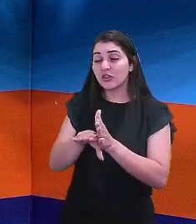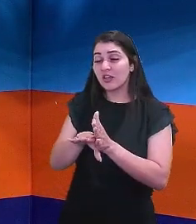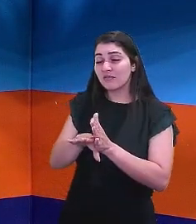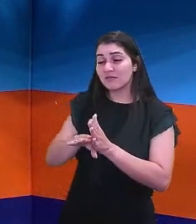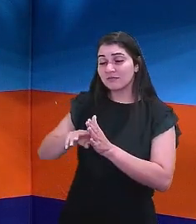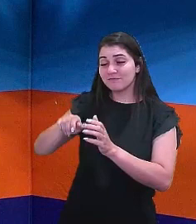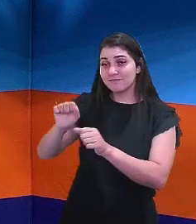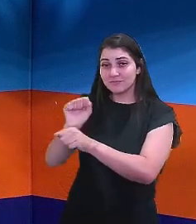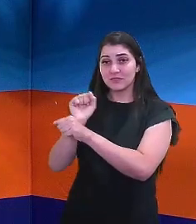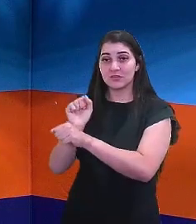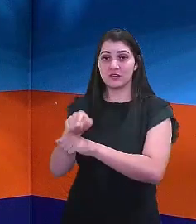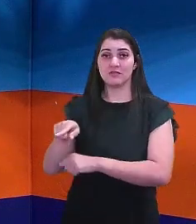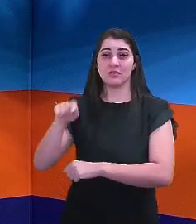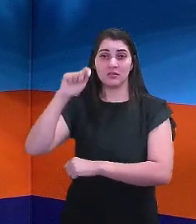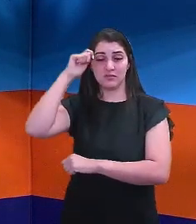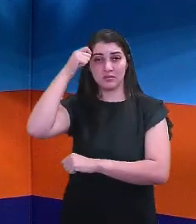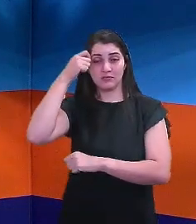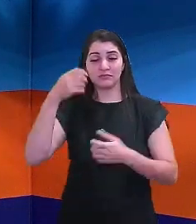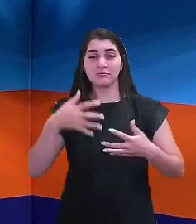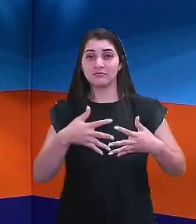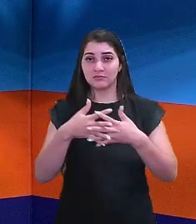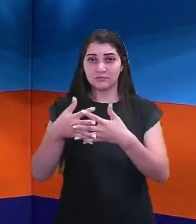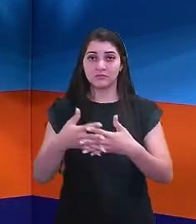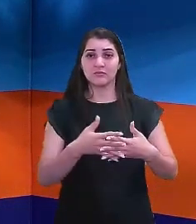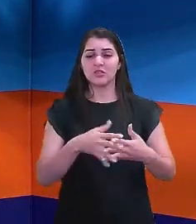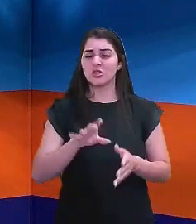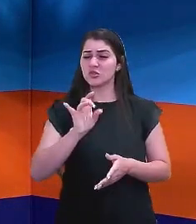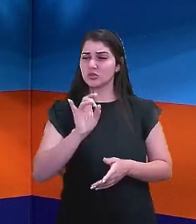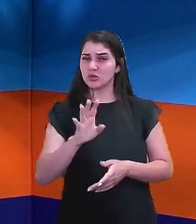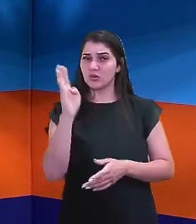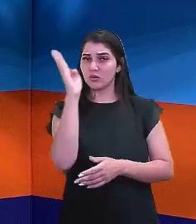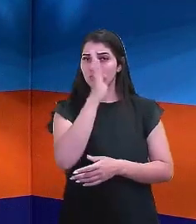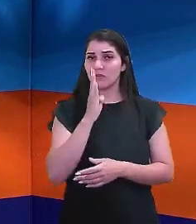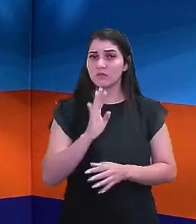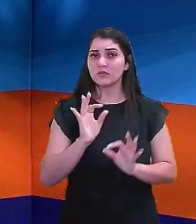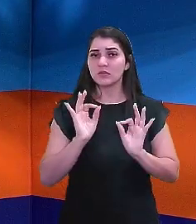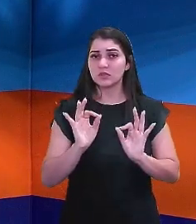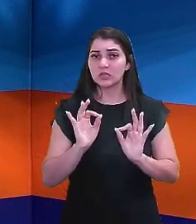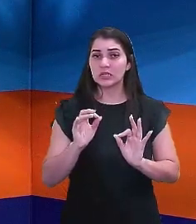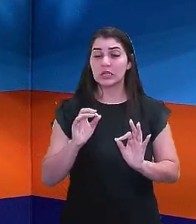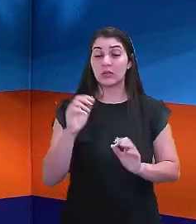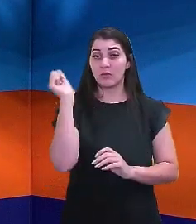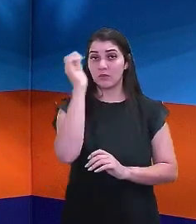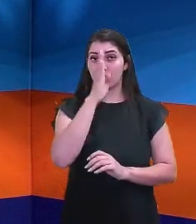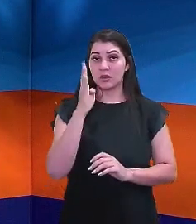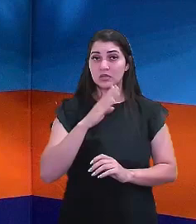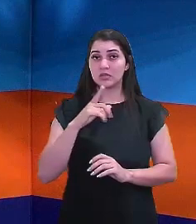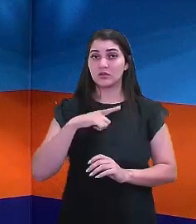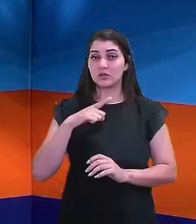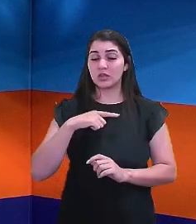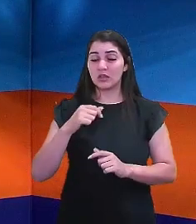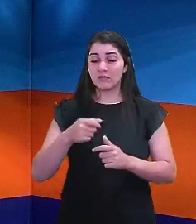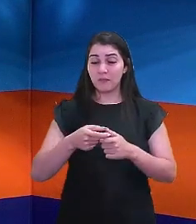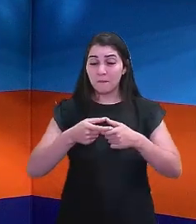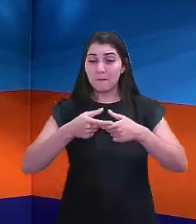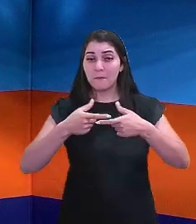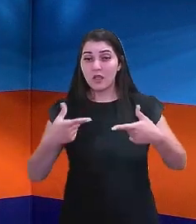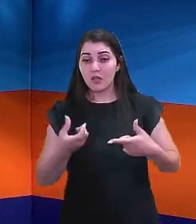conflitos intensos. Não só o Brasil, né? Mas lembrando que o Brasil recebeu a maior quantidade de escravos.